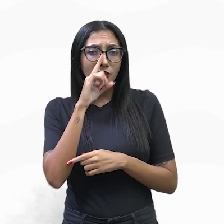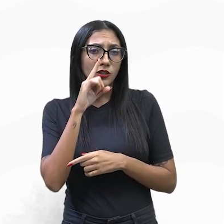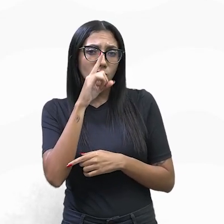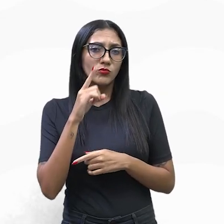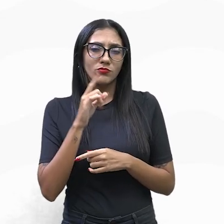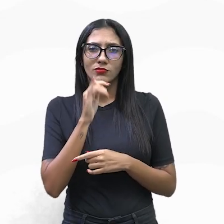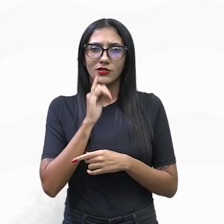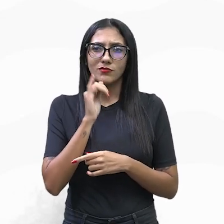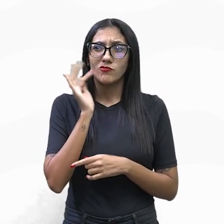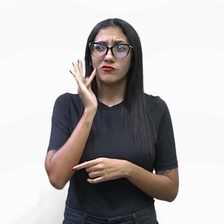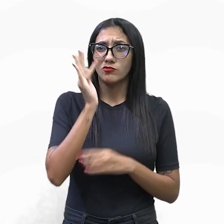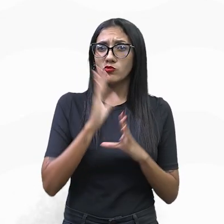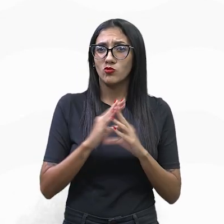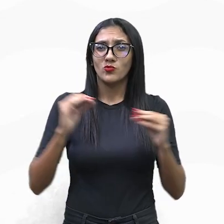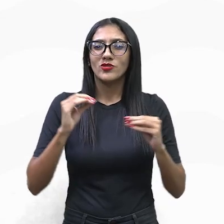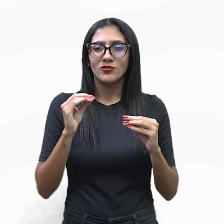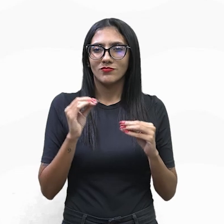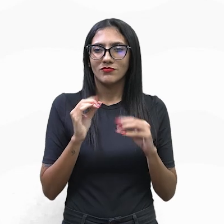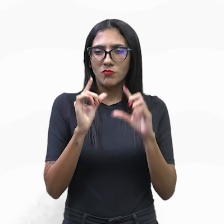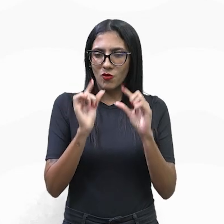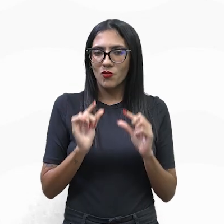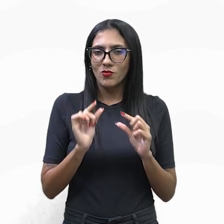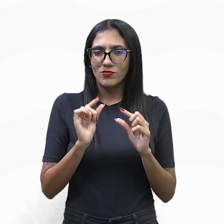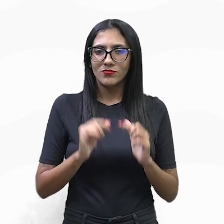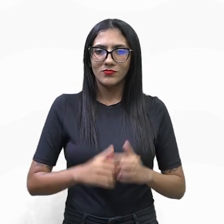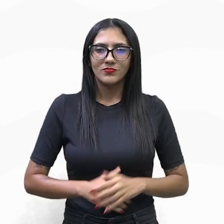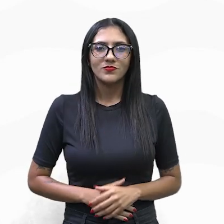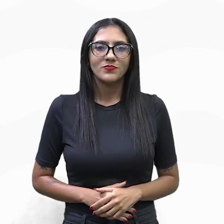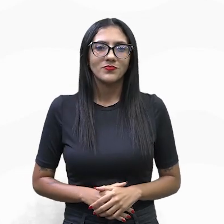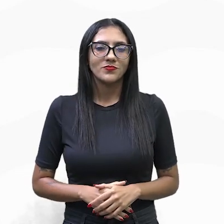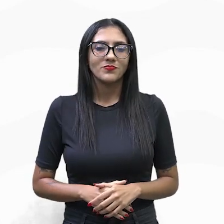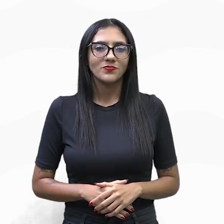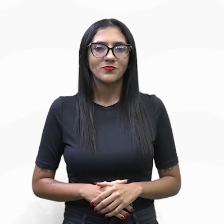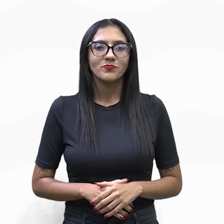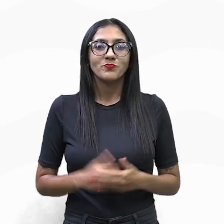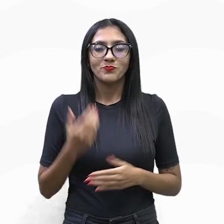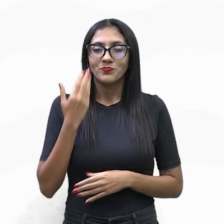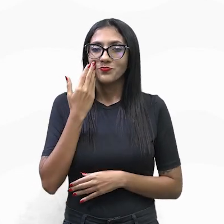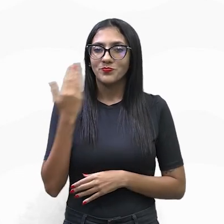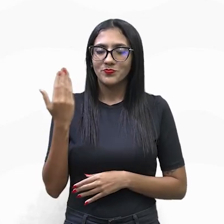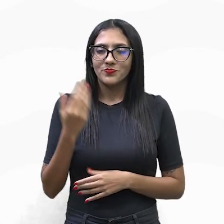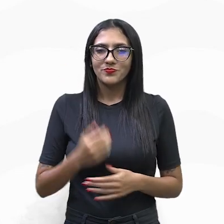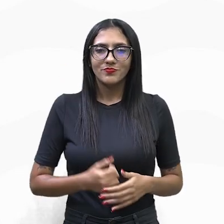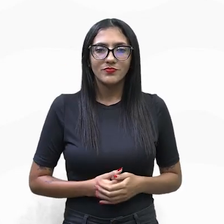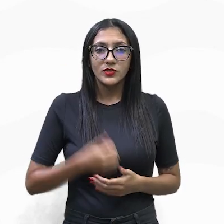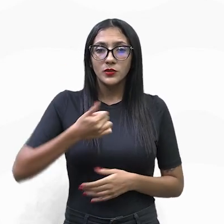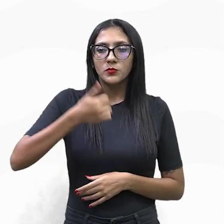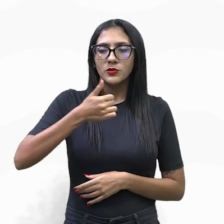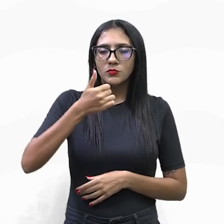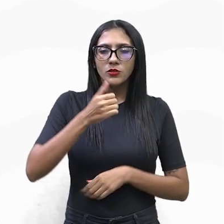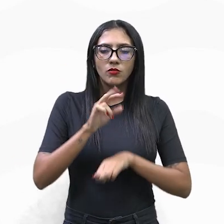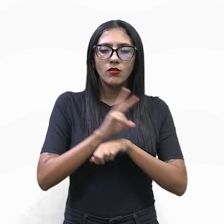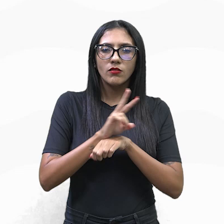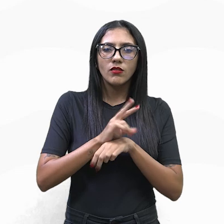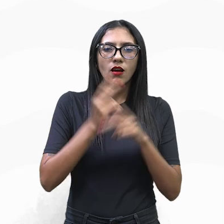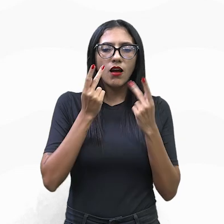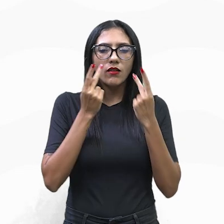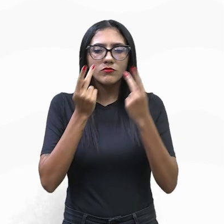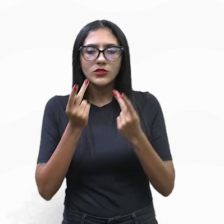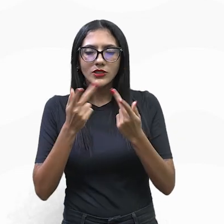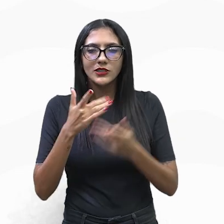perder postos de emprego, postos de trabalho, tá legal? E aí a gente começa então com agente comunitário de saúde, olha